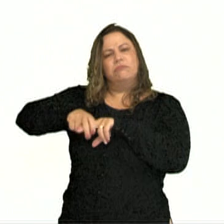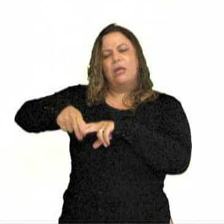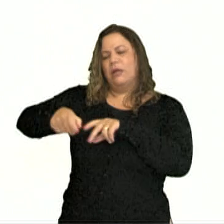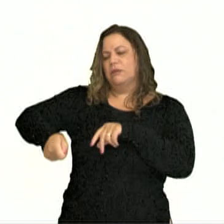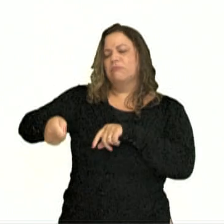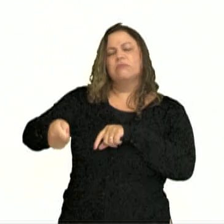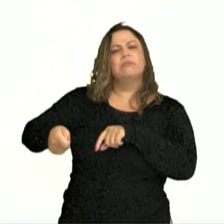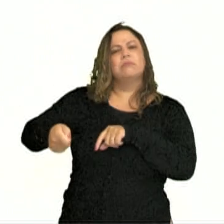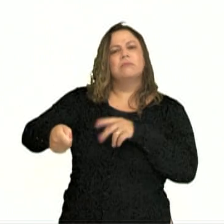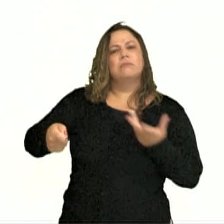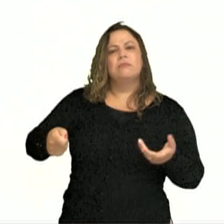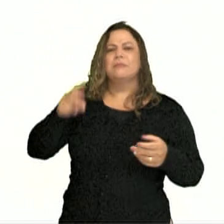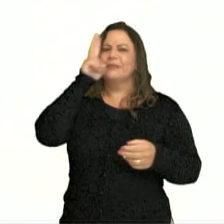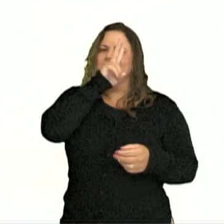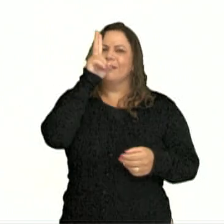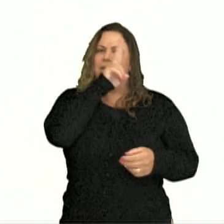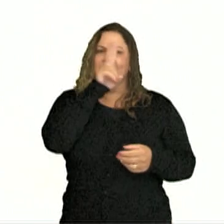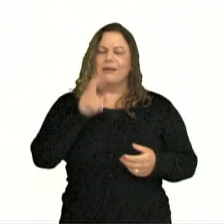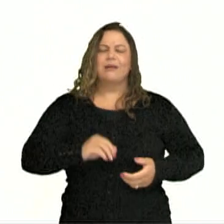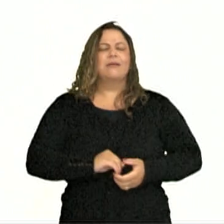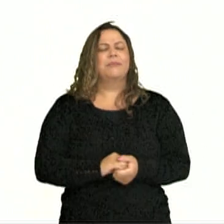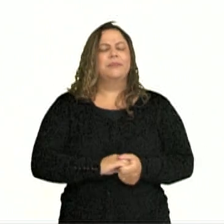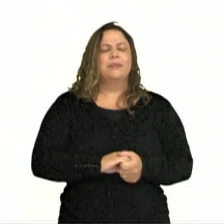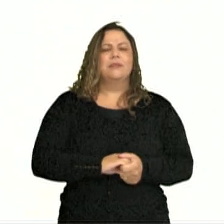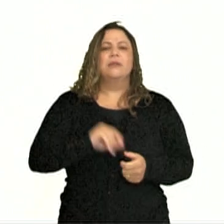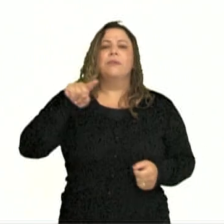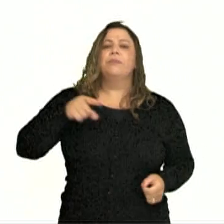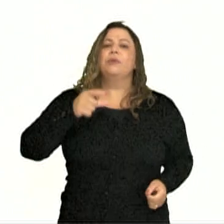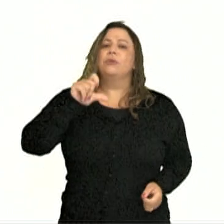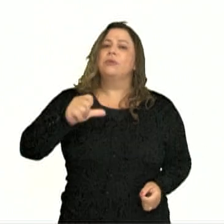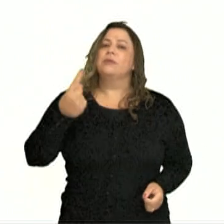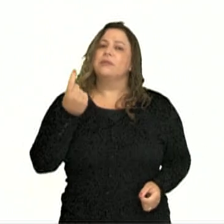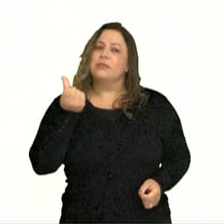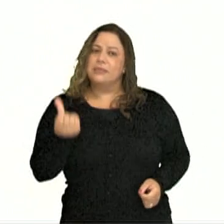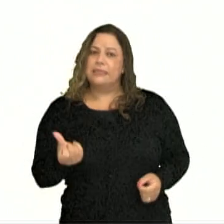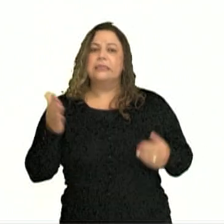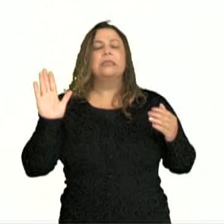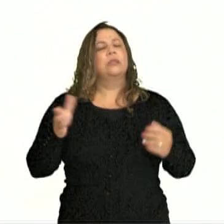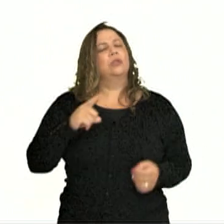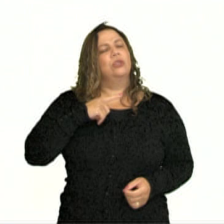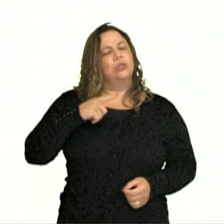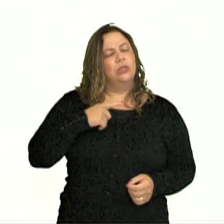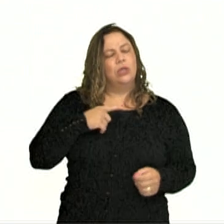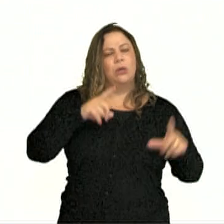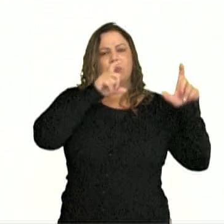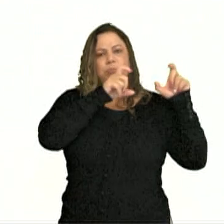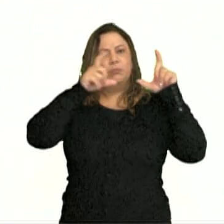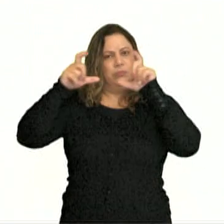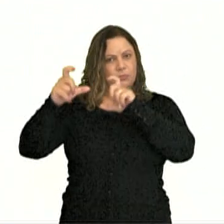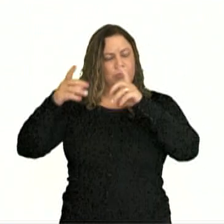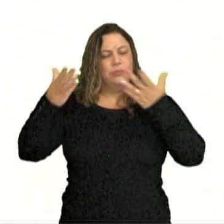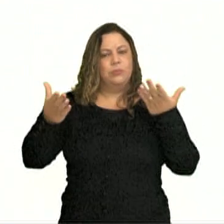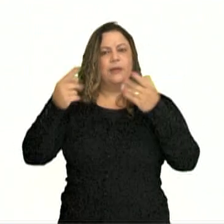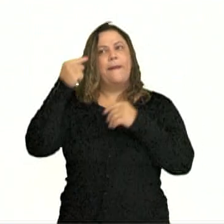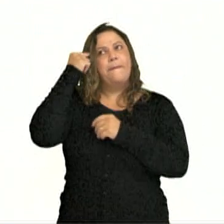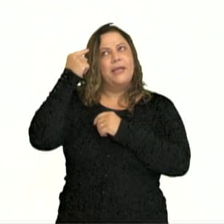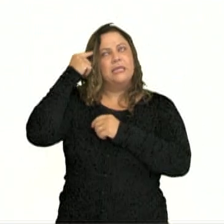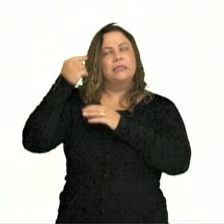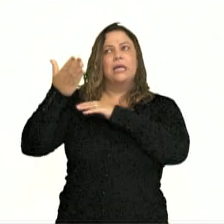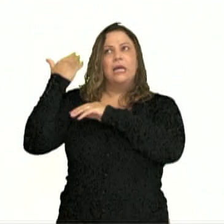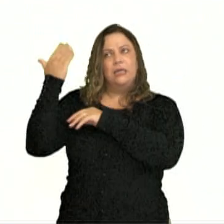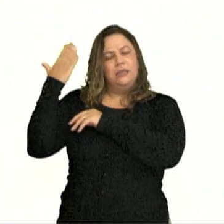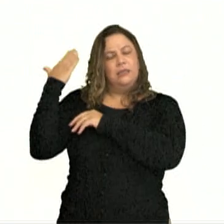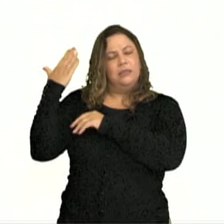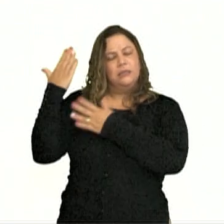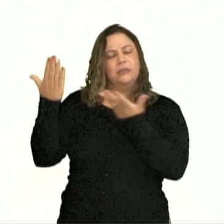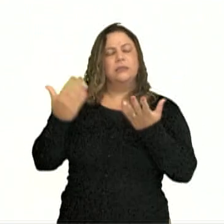retrato, sim? 1916 já existia a fotografia, mas vamos pensar que antes da existência da